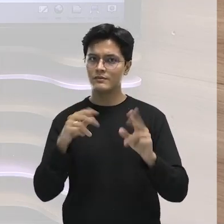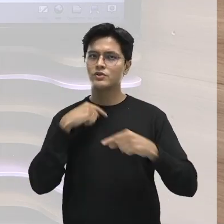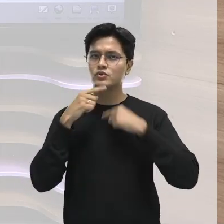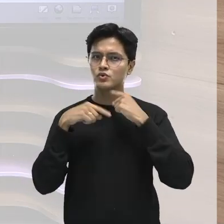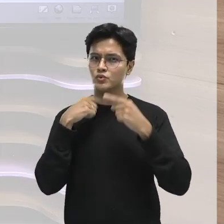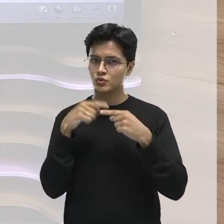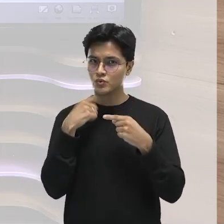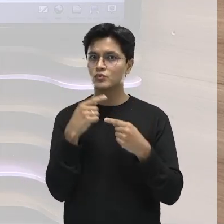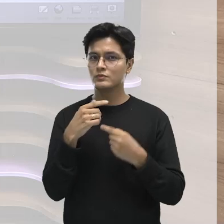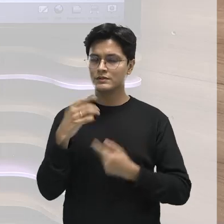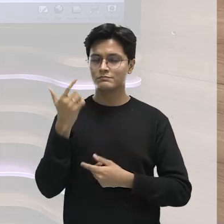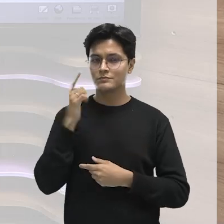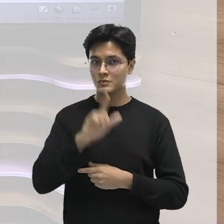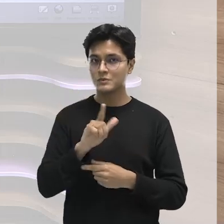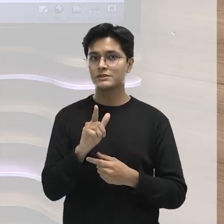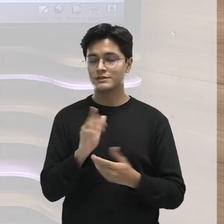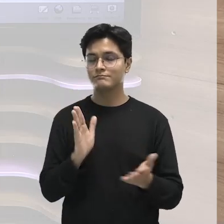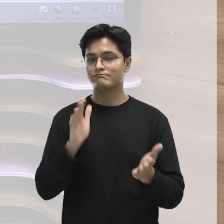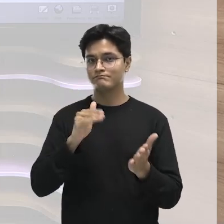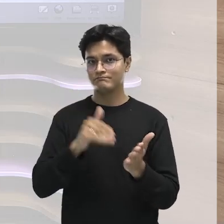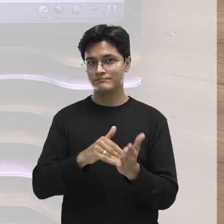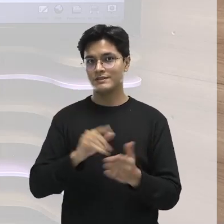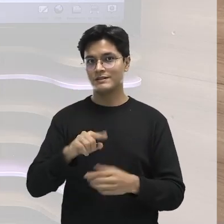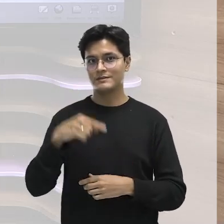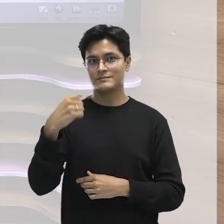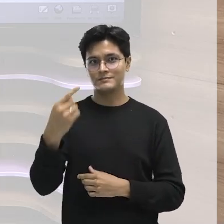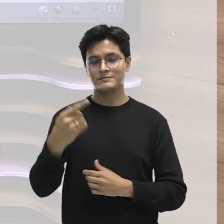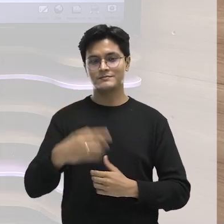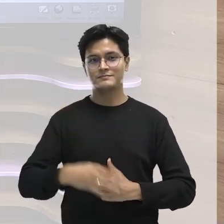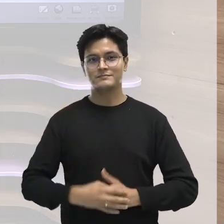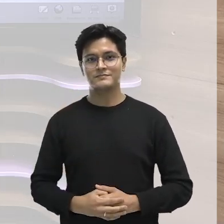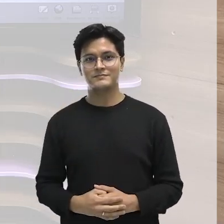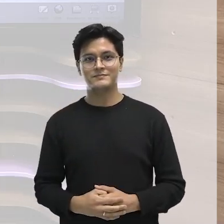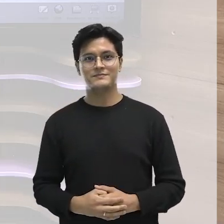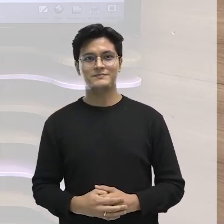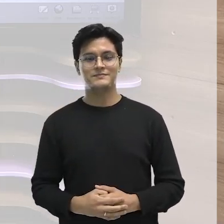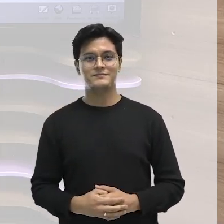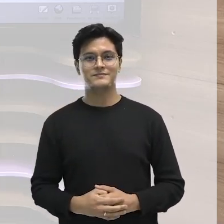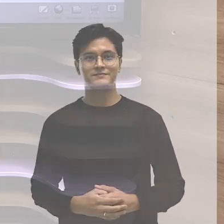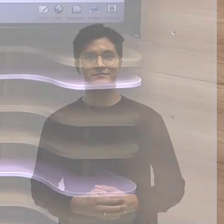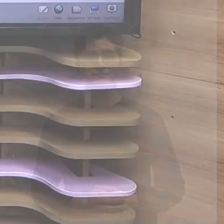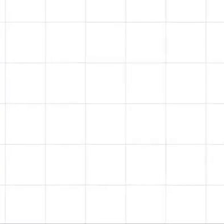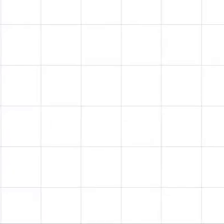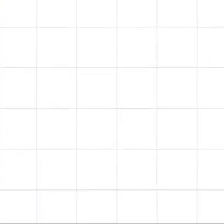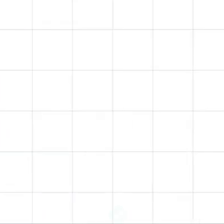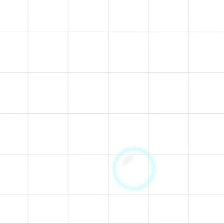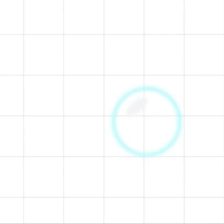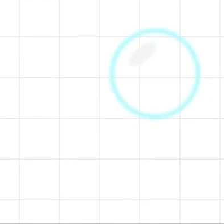as dúvidas. A gente fica por aqui e nós nos encontramos numa próxima oportunidade. Até lá!